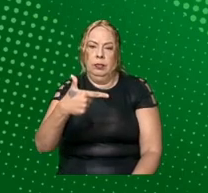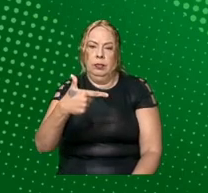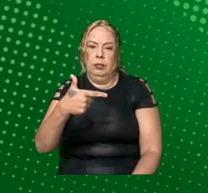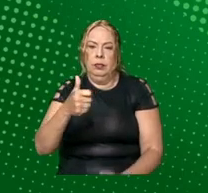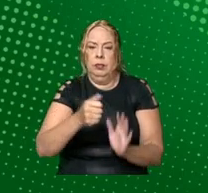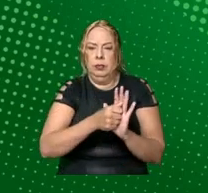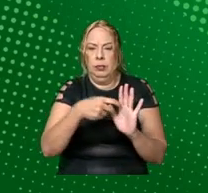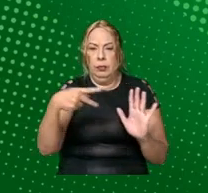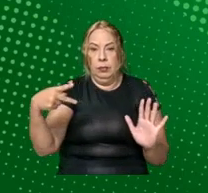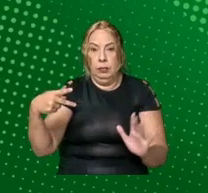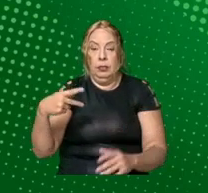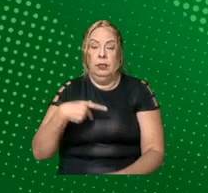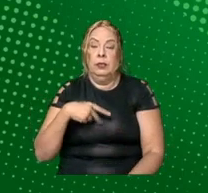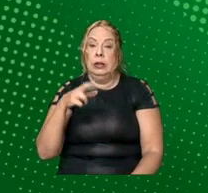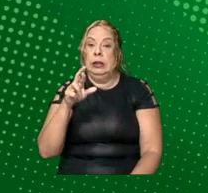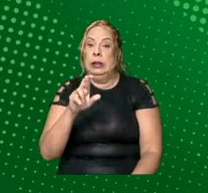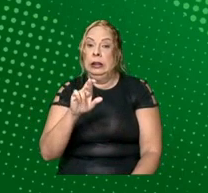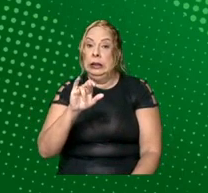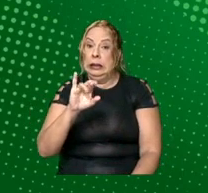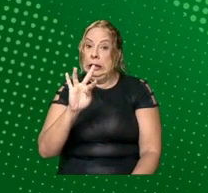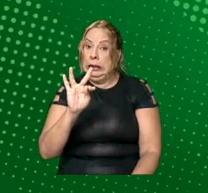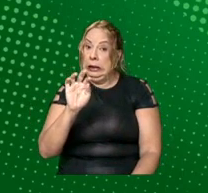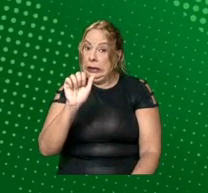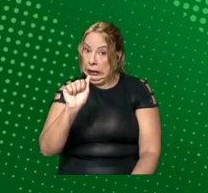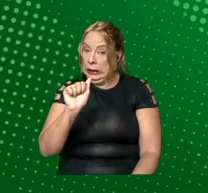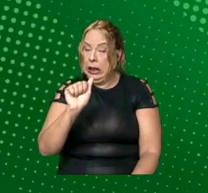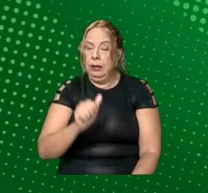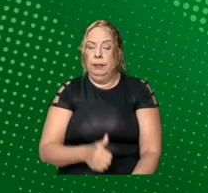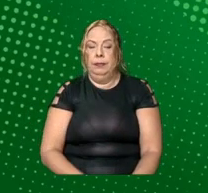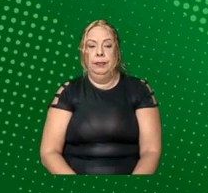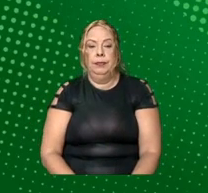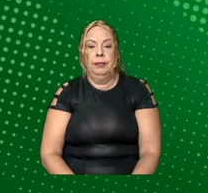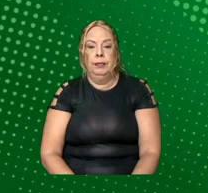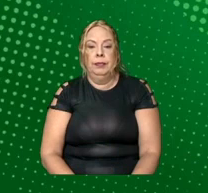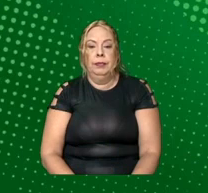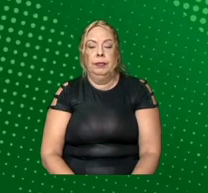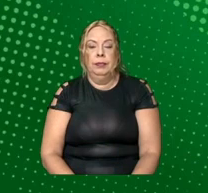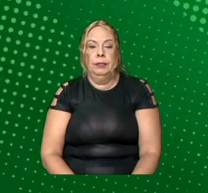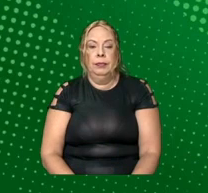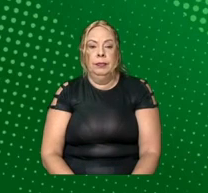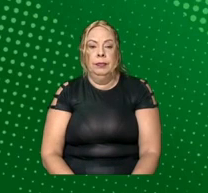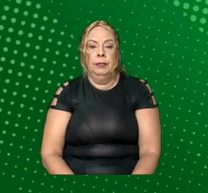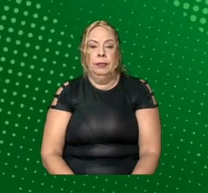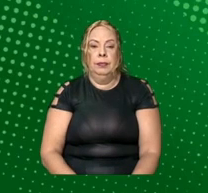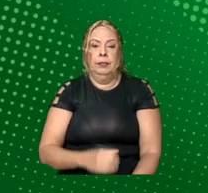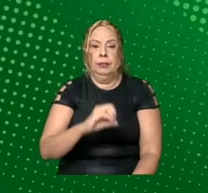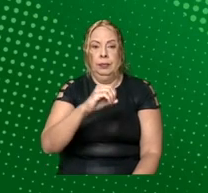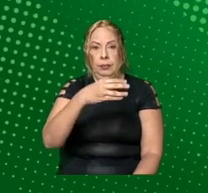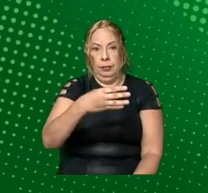549012, repetindo 549012, Rita de Cássia de Neópolis, pelo aplicativo Sim.